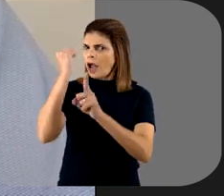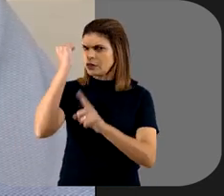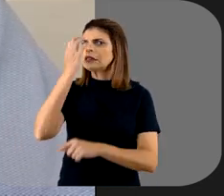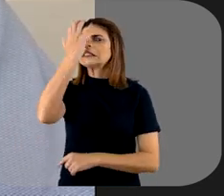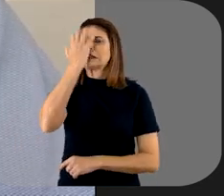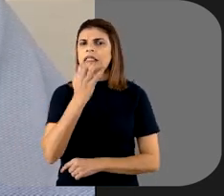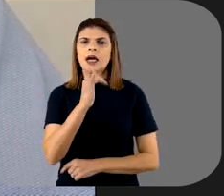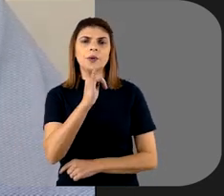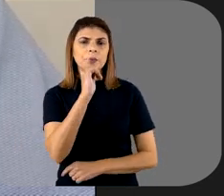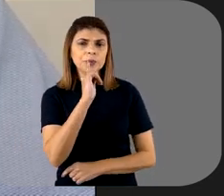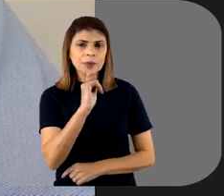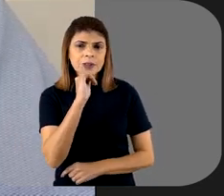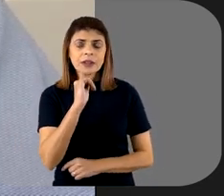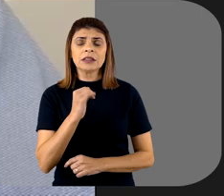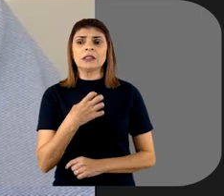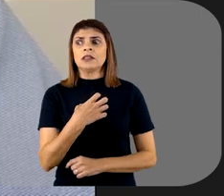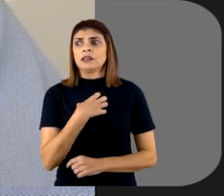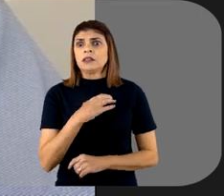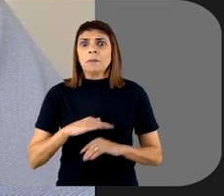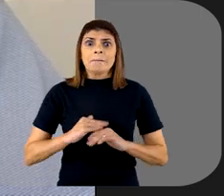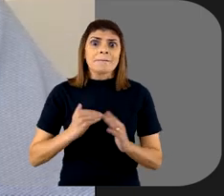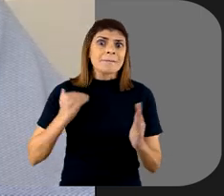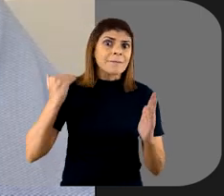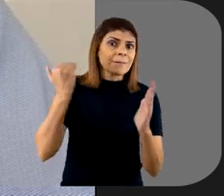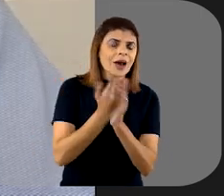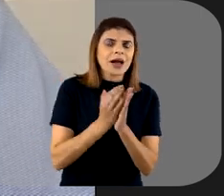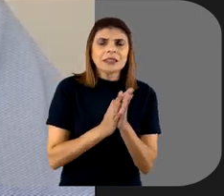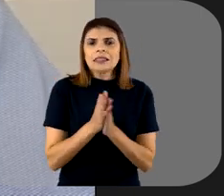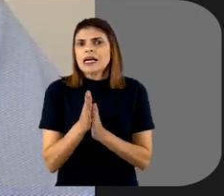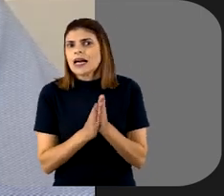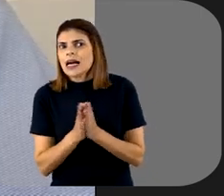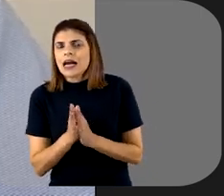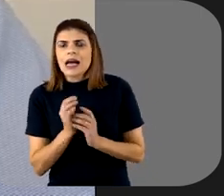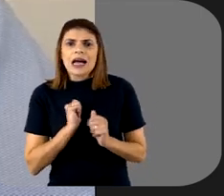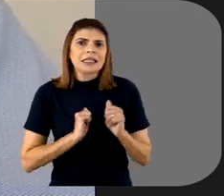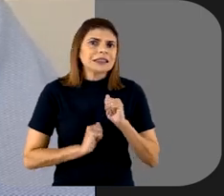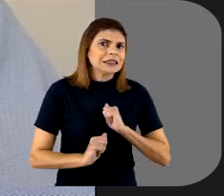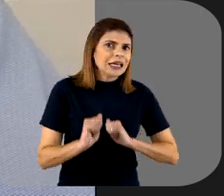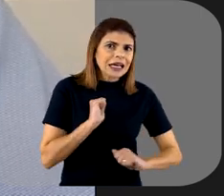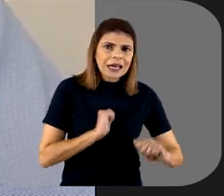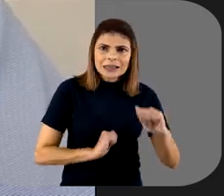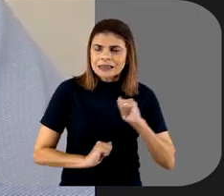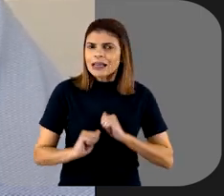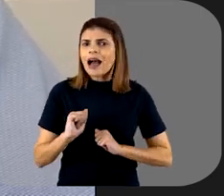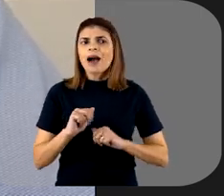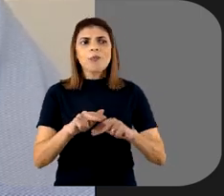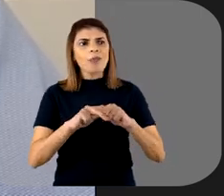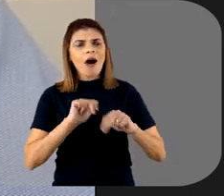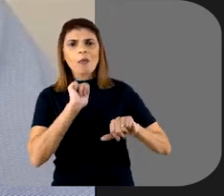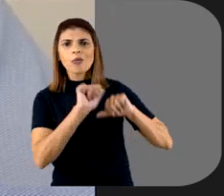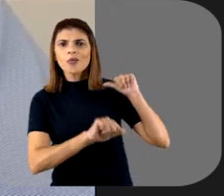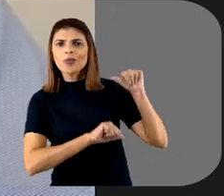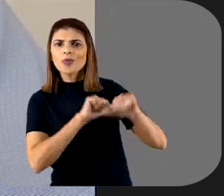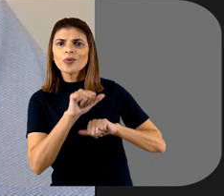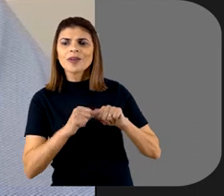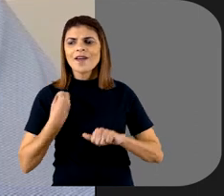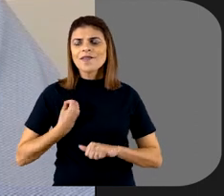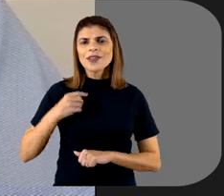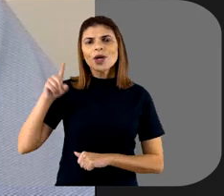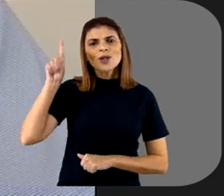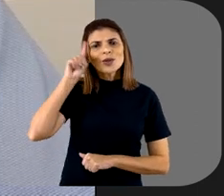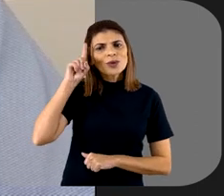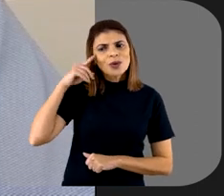por exemplo, o nível de ansiedade que aumentou com todas essas alterações e